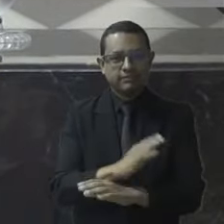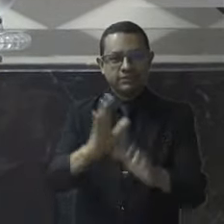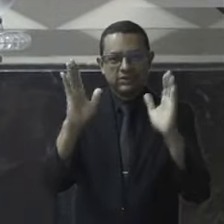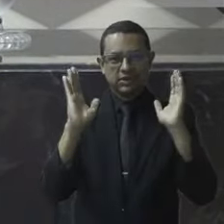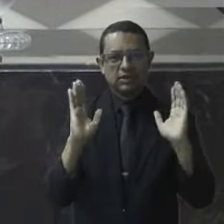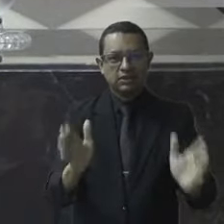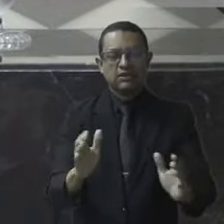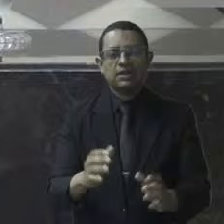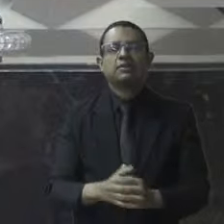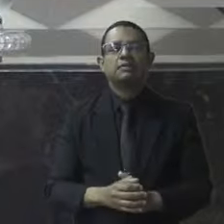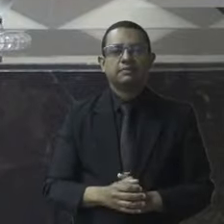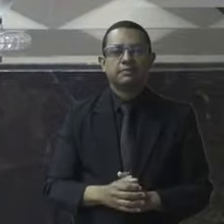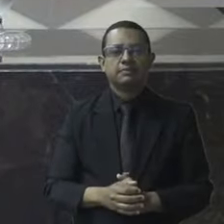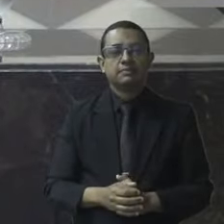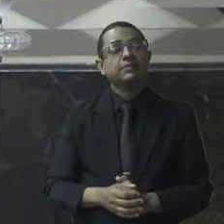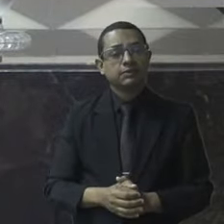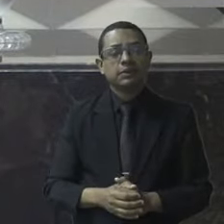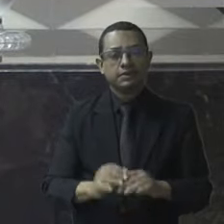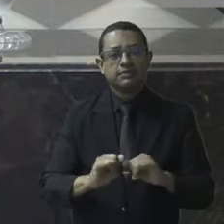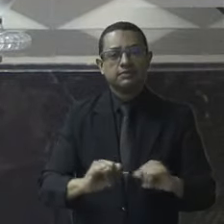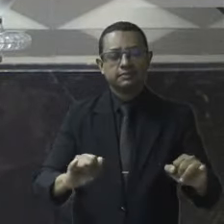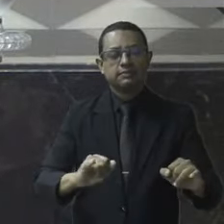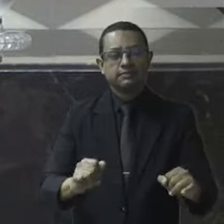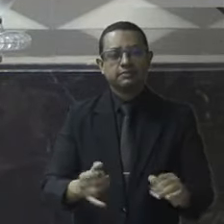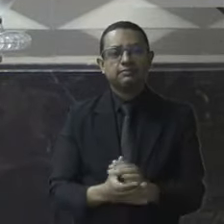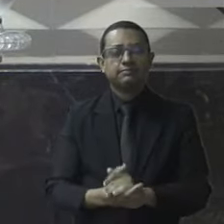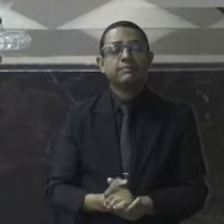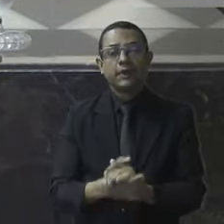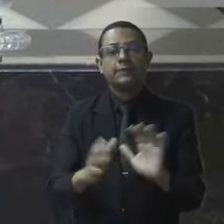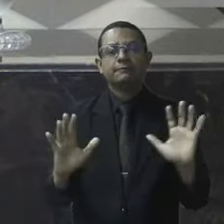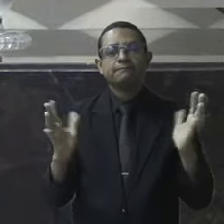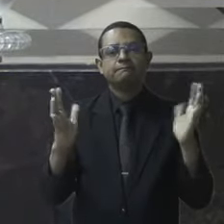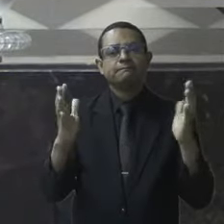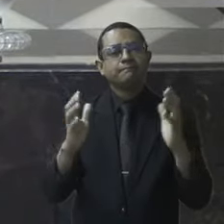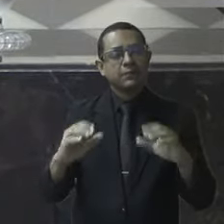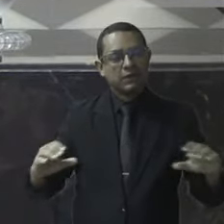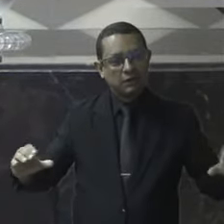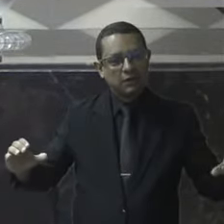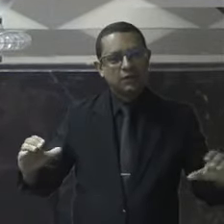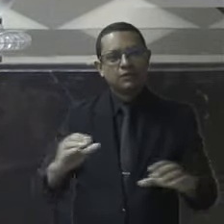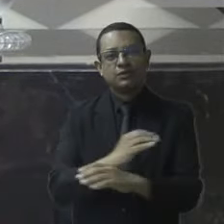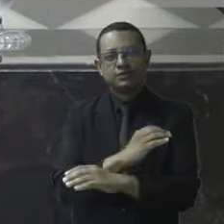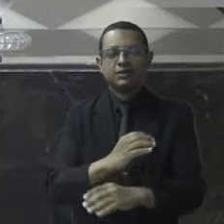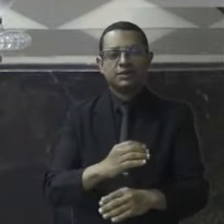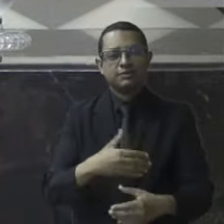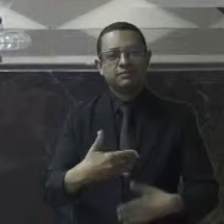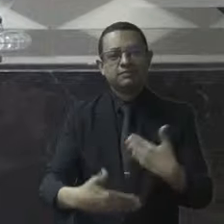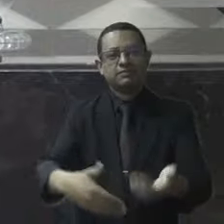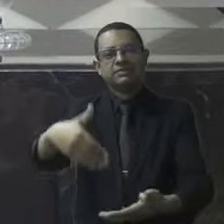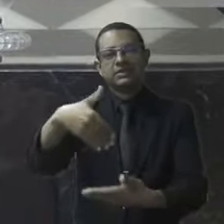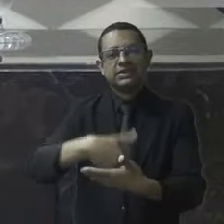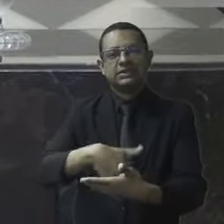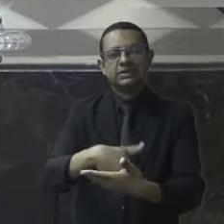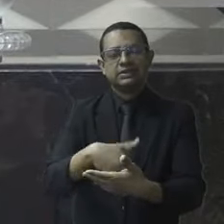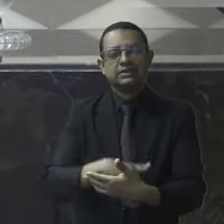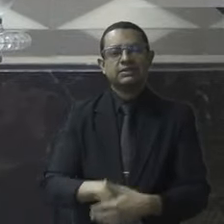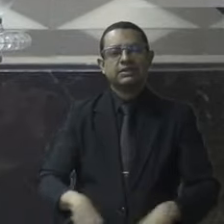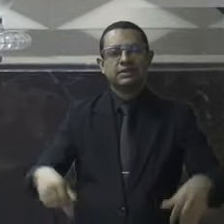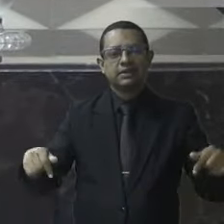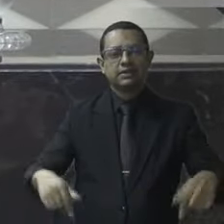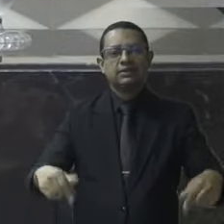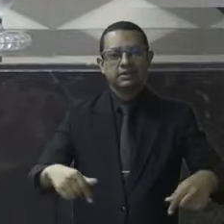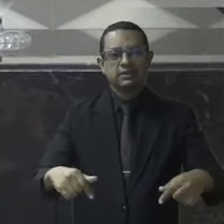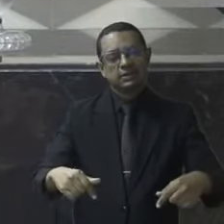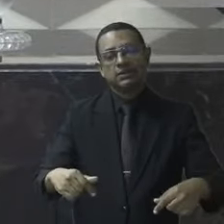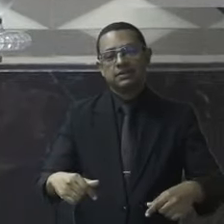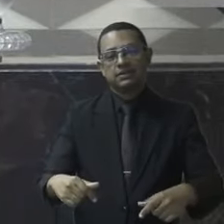esse pronunciamento para celebrarmos a conclusão de mais um pleito eleitoral em nossas cidades,